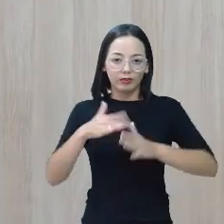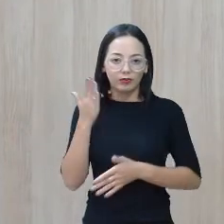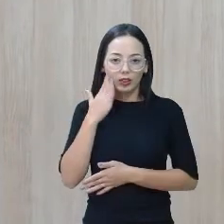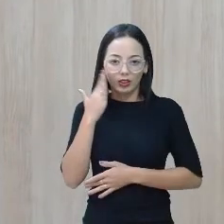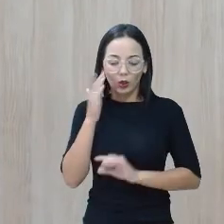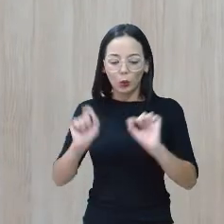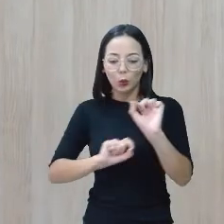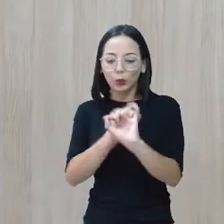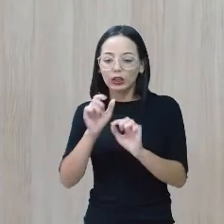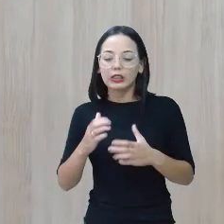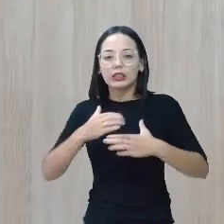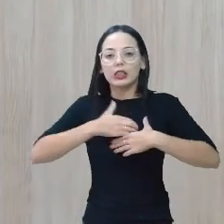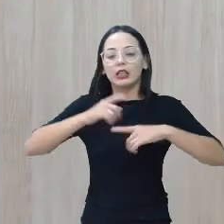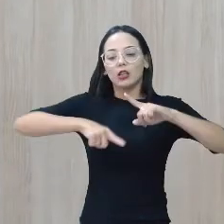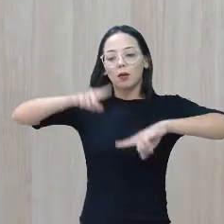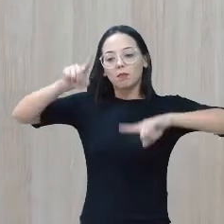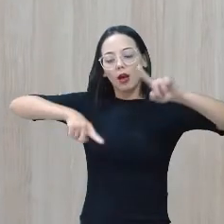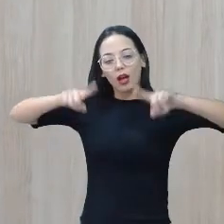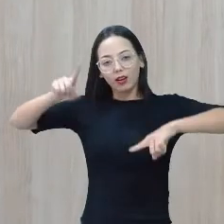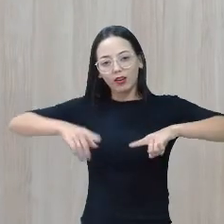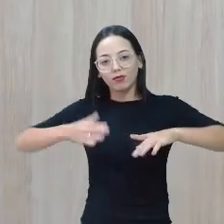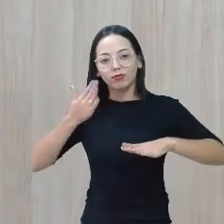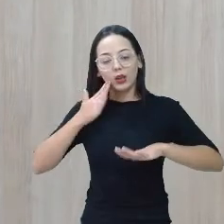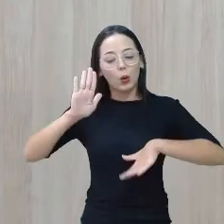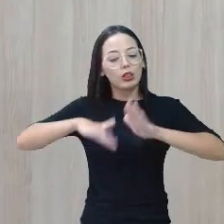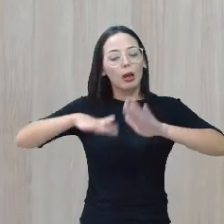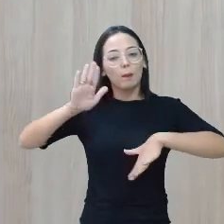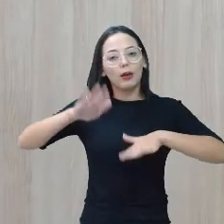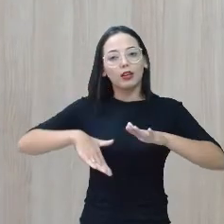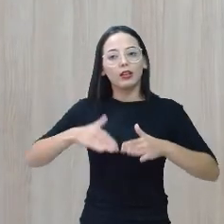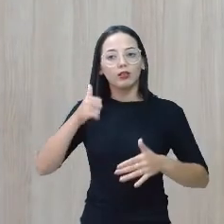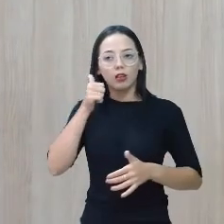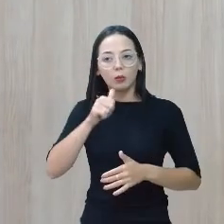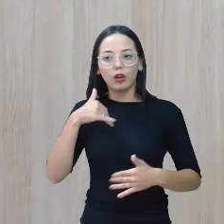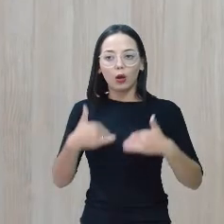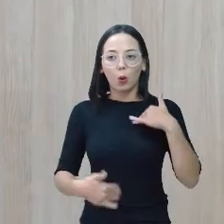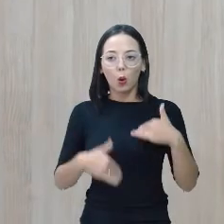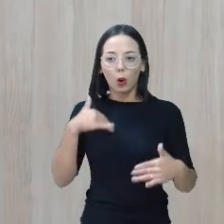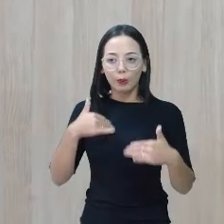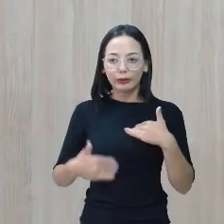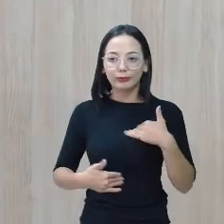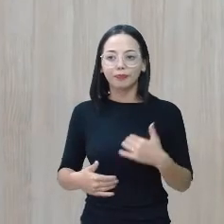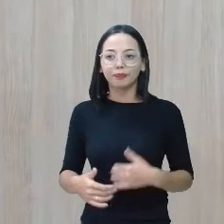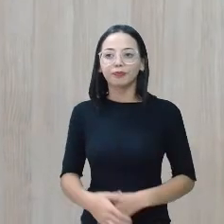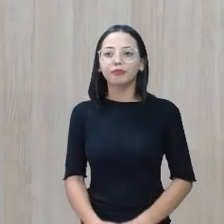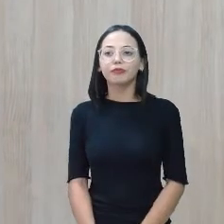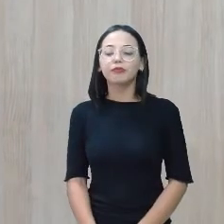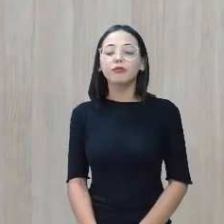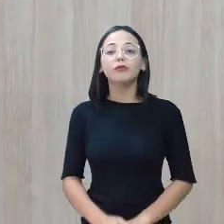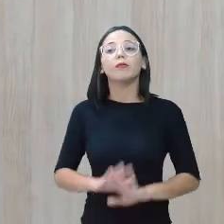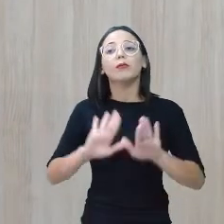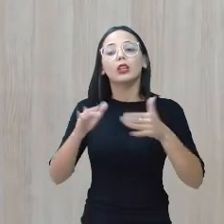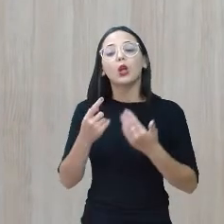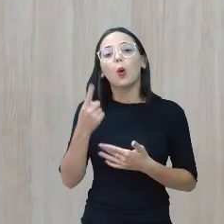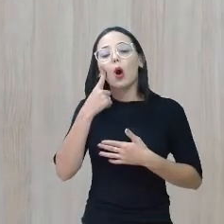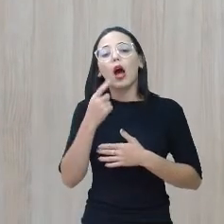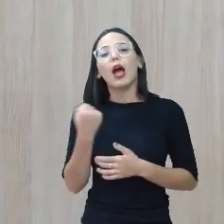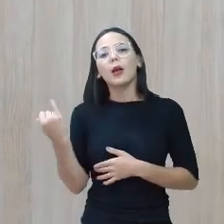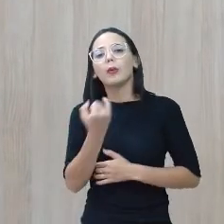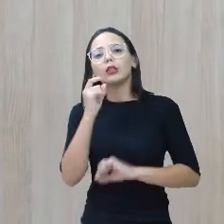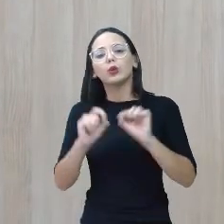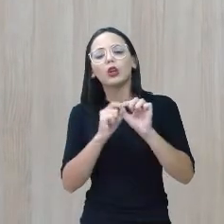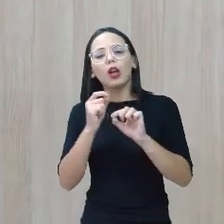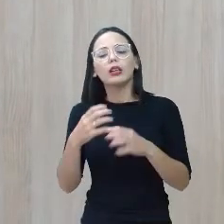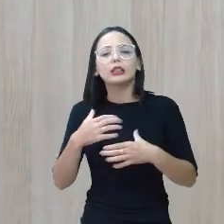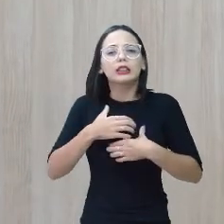O que ela sente varia, cada organismo varia de um para outra. Então, é importante se colocar, ficar observando